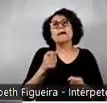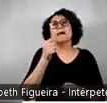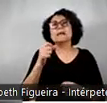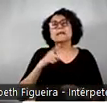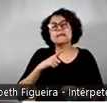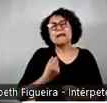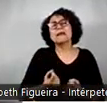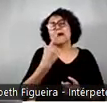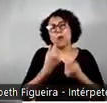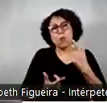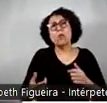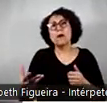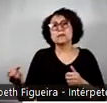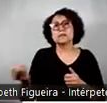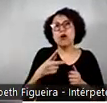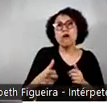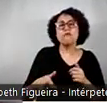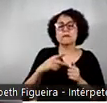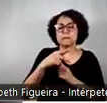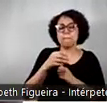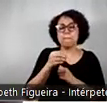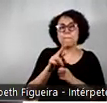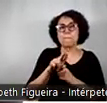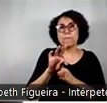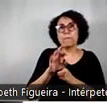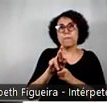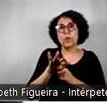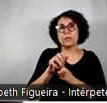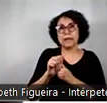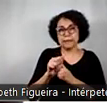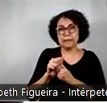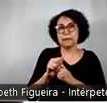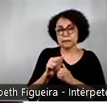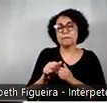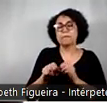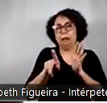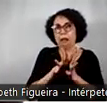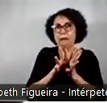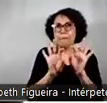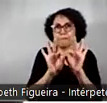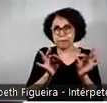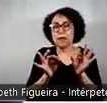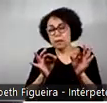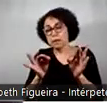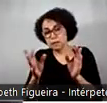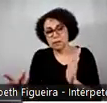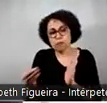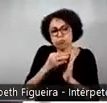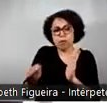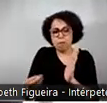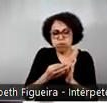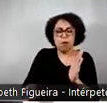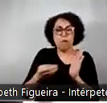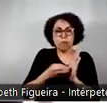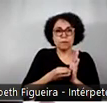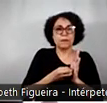para poder pensar também que o que eu quero dizer com todo esse instrumento normativo é